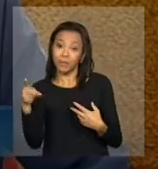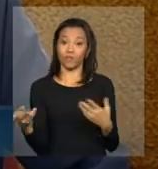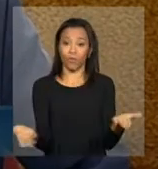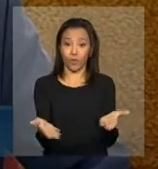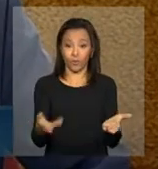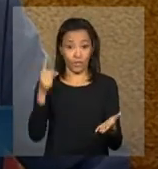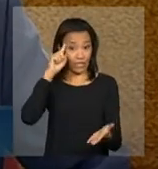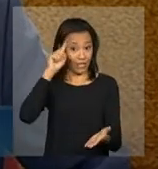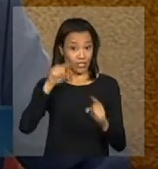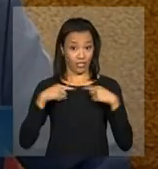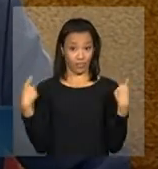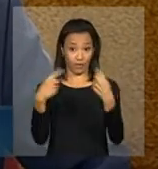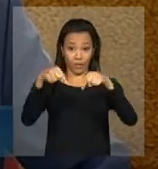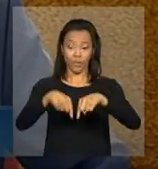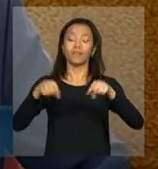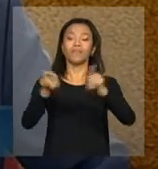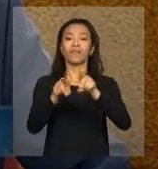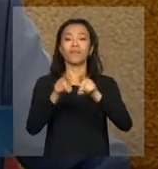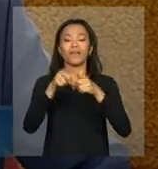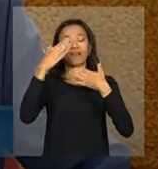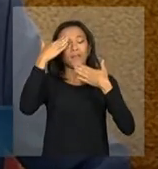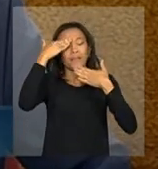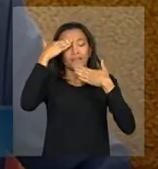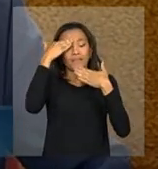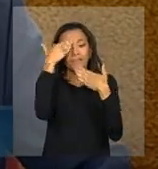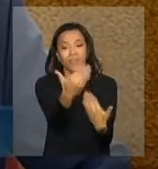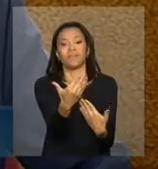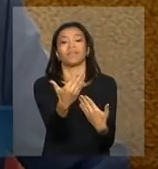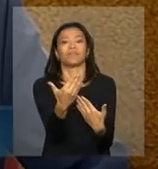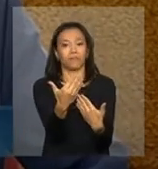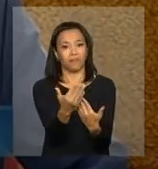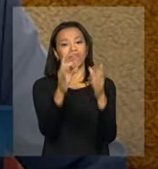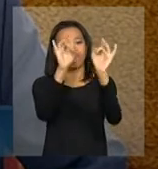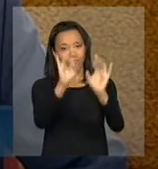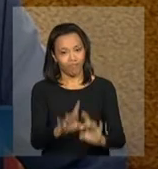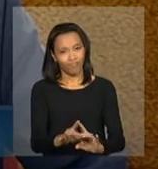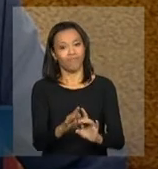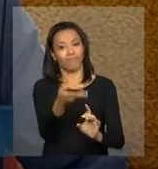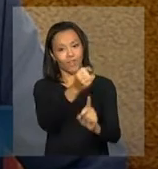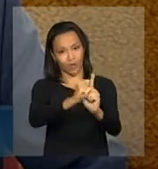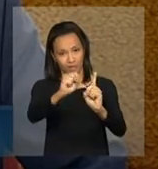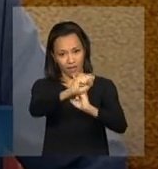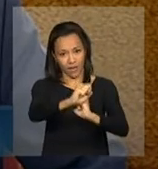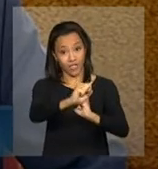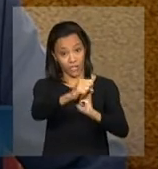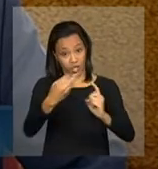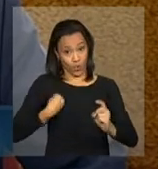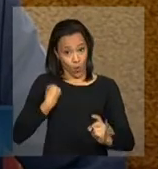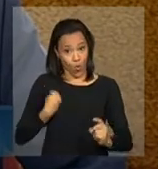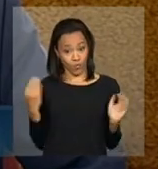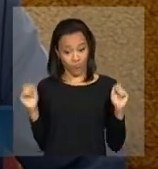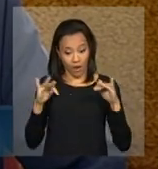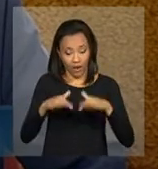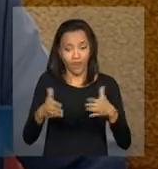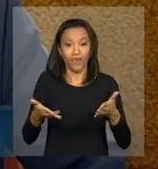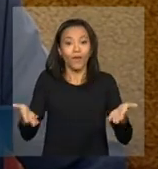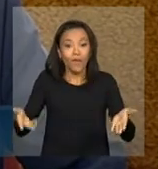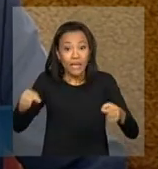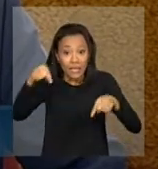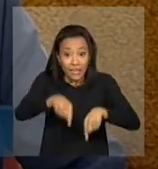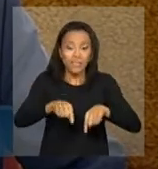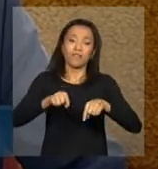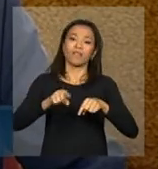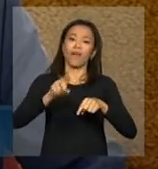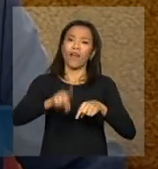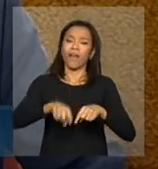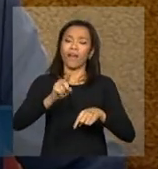de audiência pública, também um agradecimento muito forte, um agradecimento muito especial. Nós acreditamos que isso vai fazer a diferença na maneira